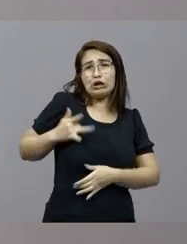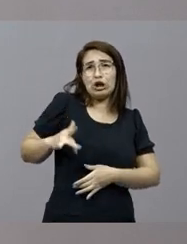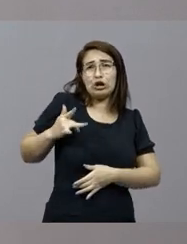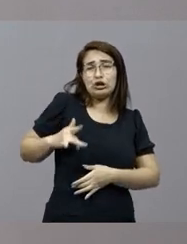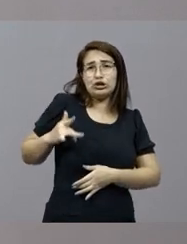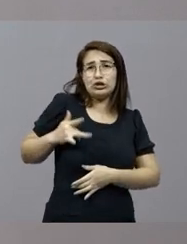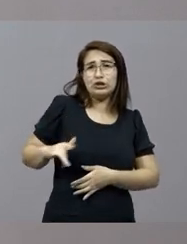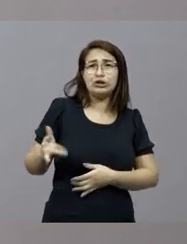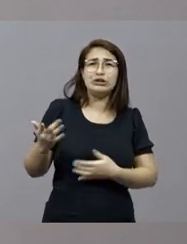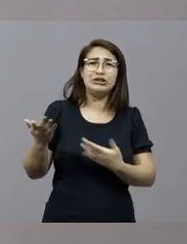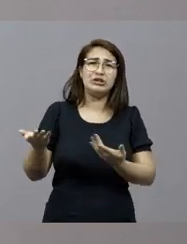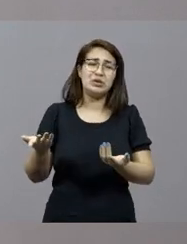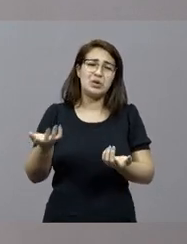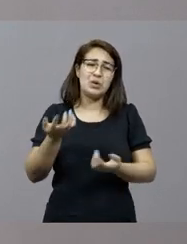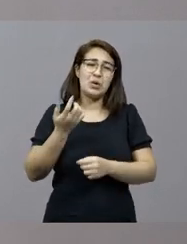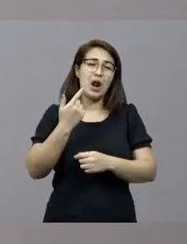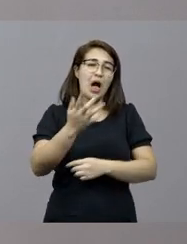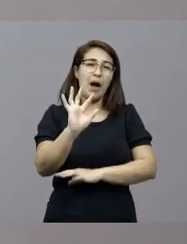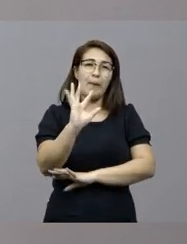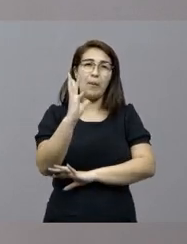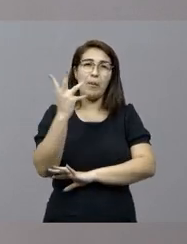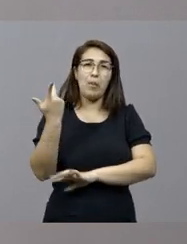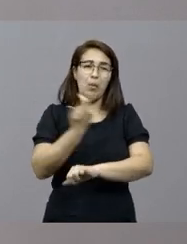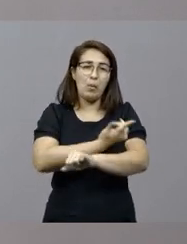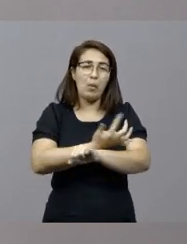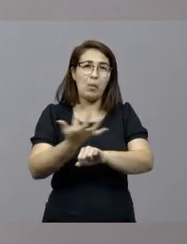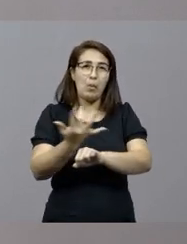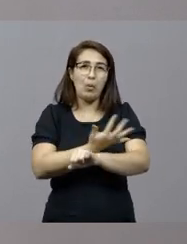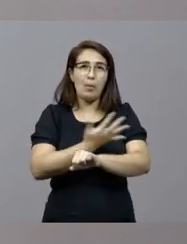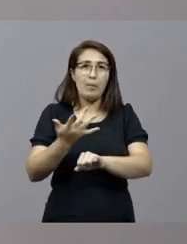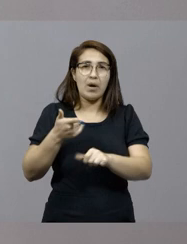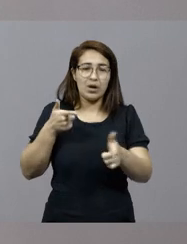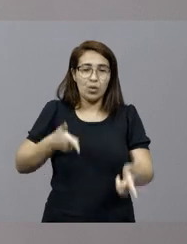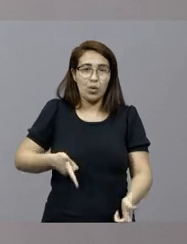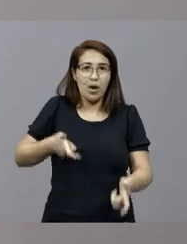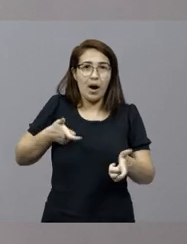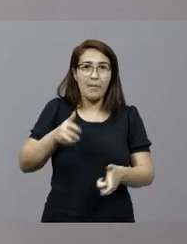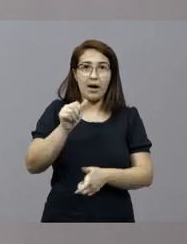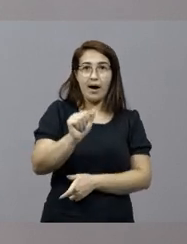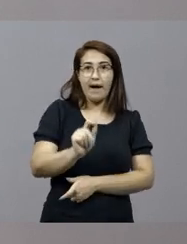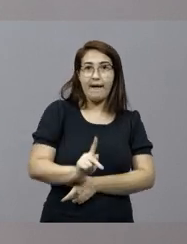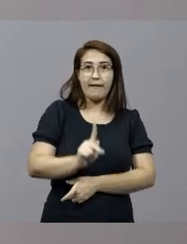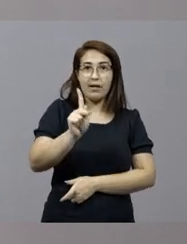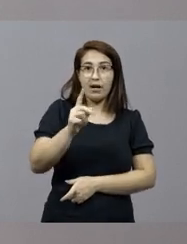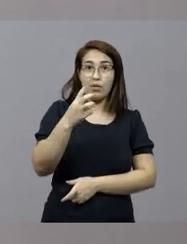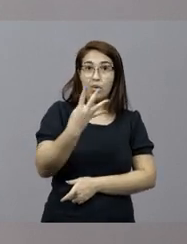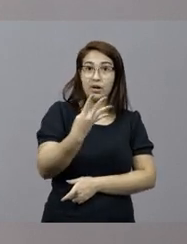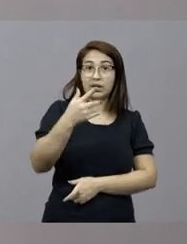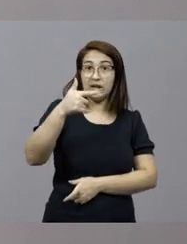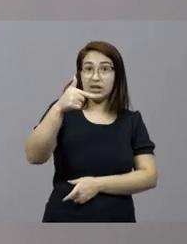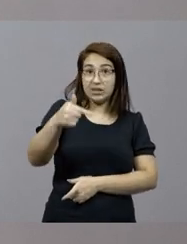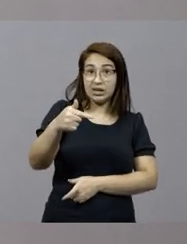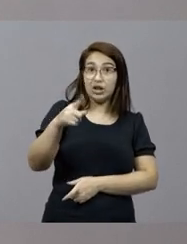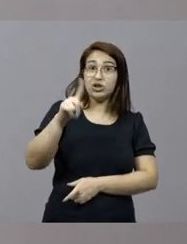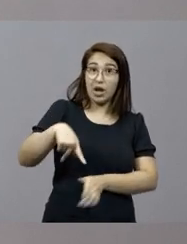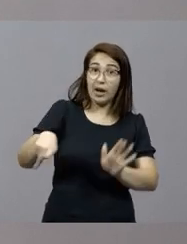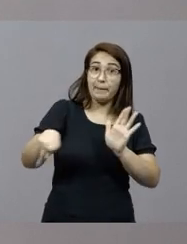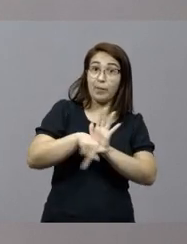Que estava lá no mato, com uma AK-47, para quem não sabe, um fuzil de guerra, que nem a polícia militar